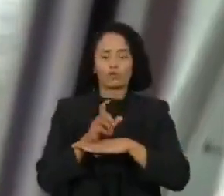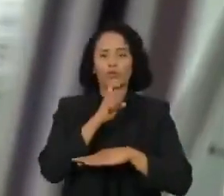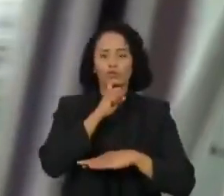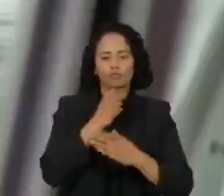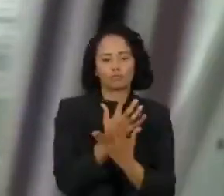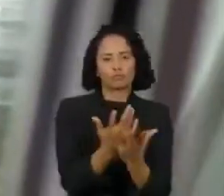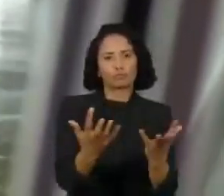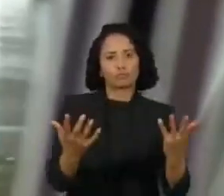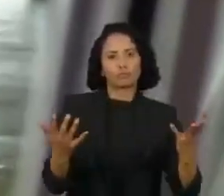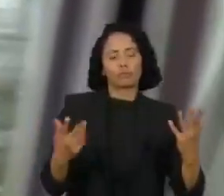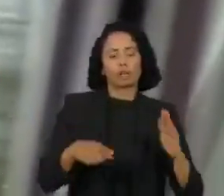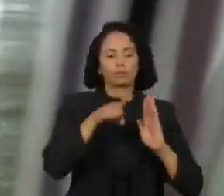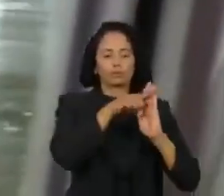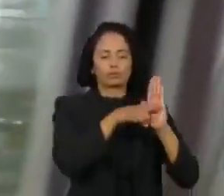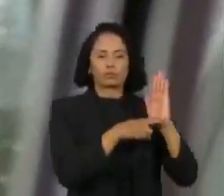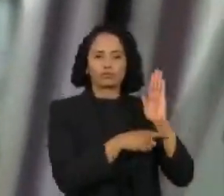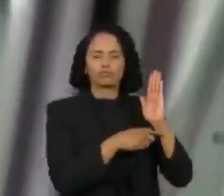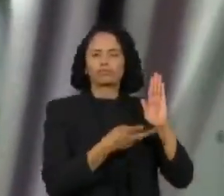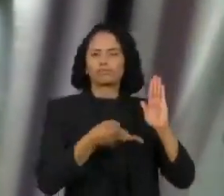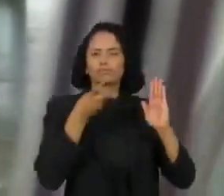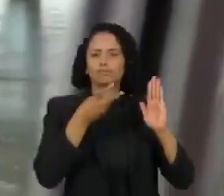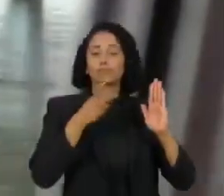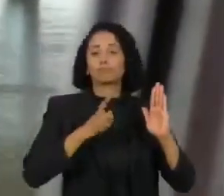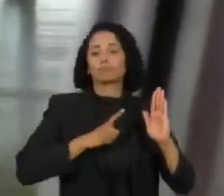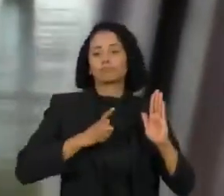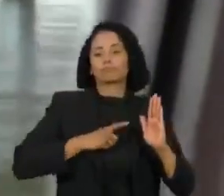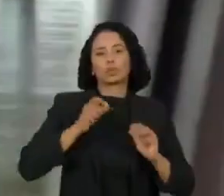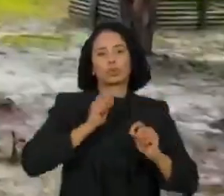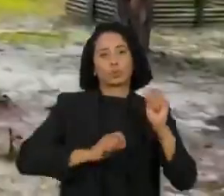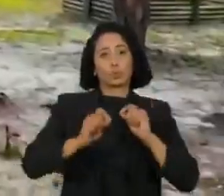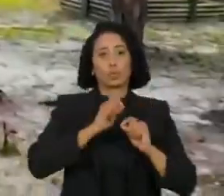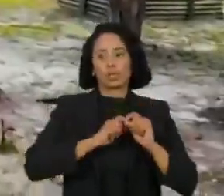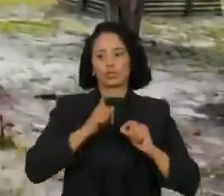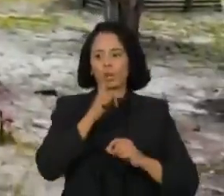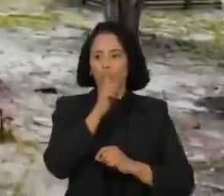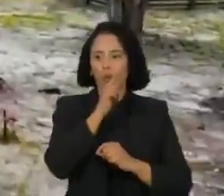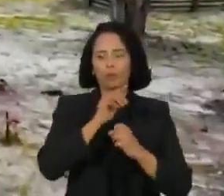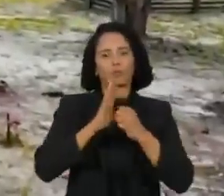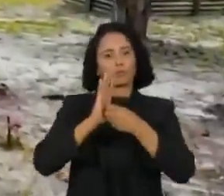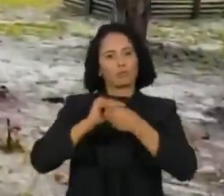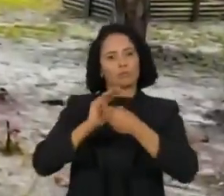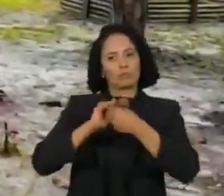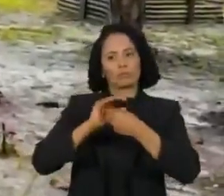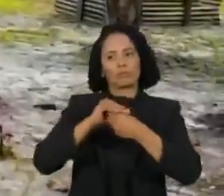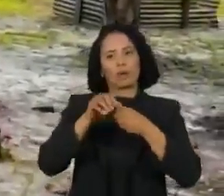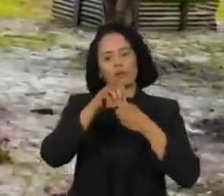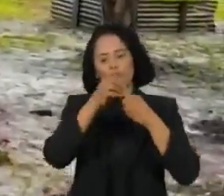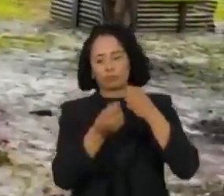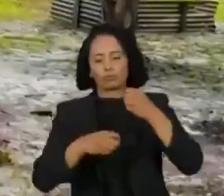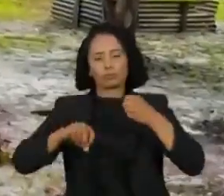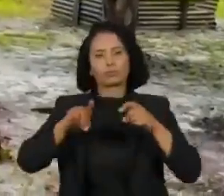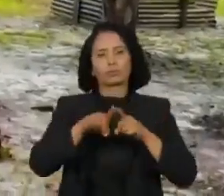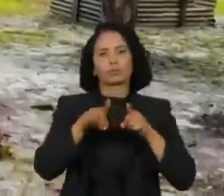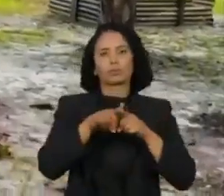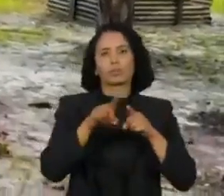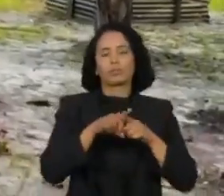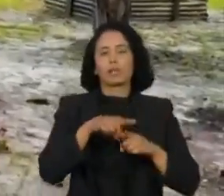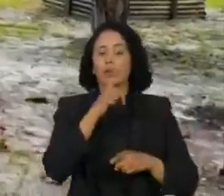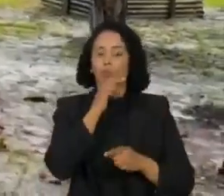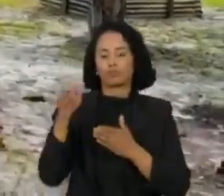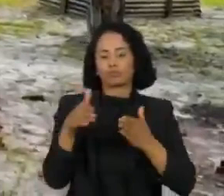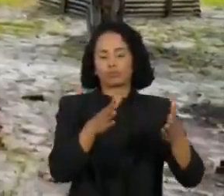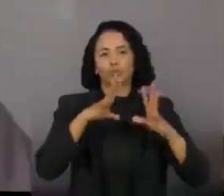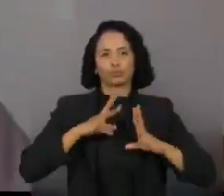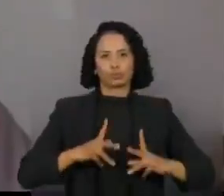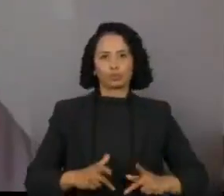o plano prevê ações de saneamento básico e despoluição dos rios, energia renovável e habitação social,